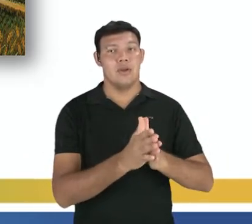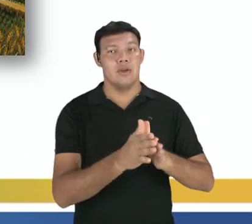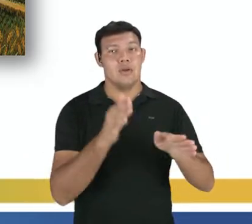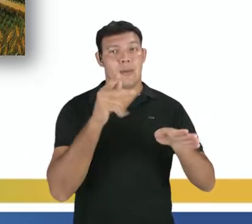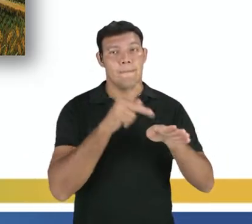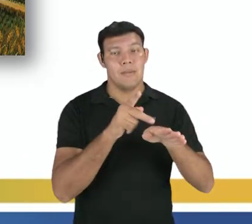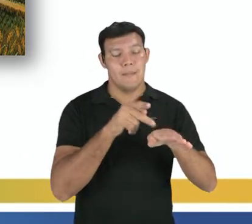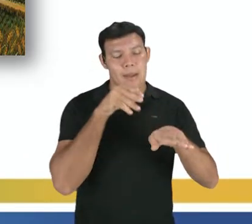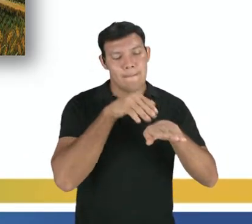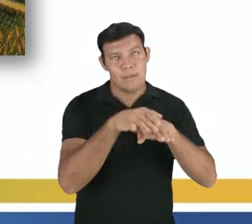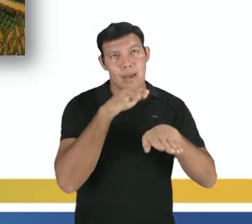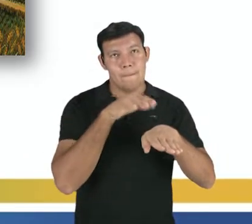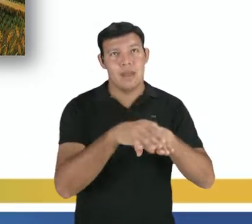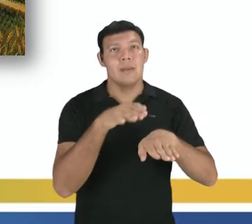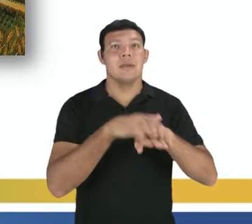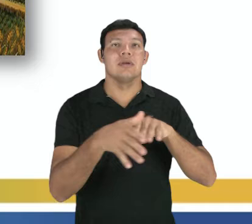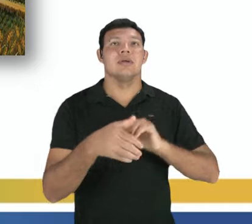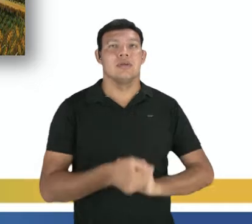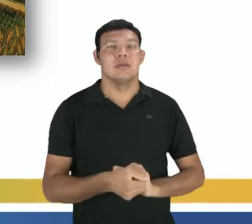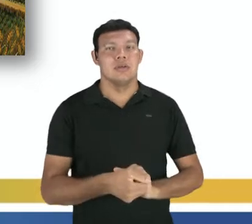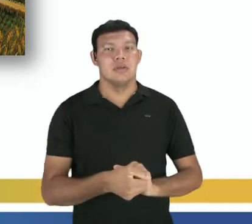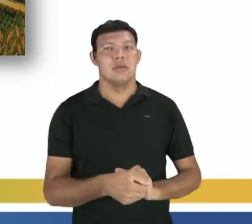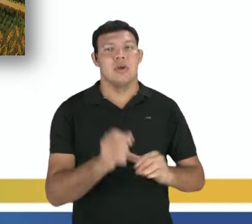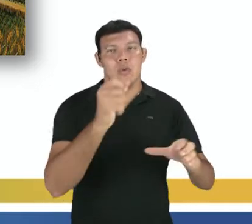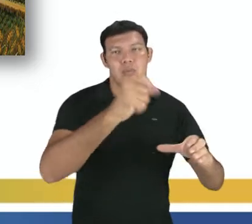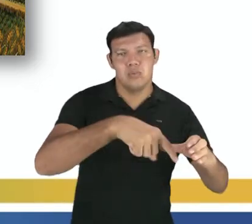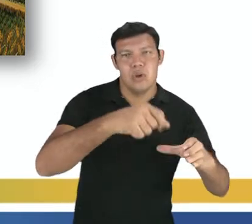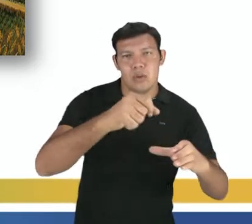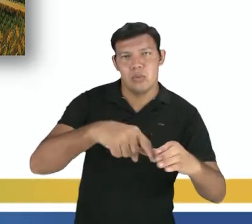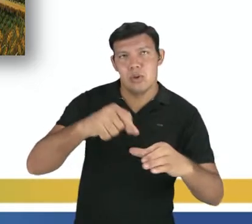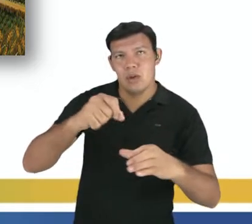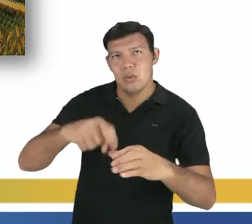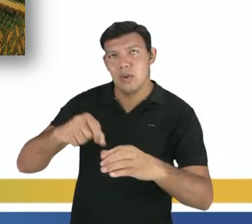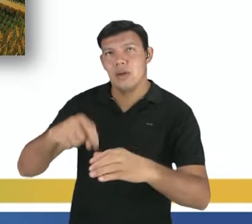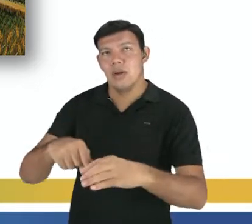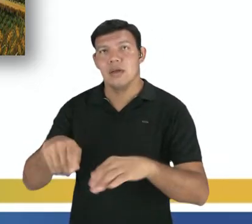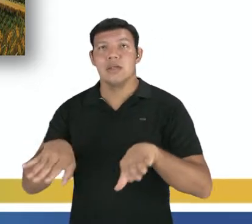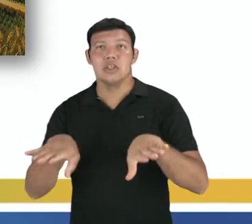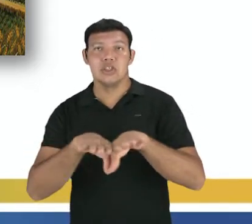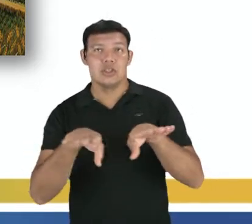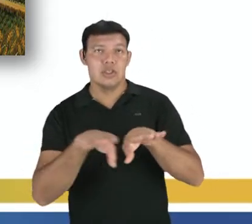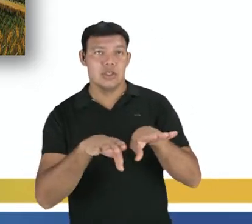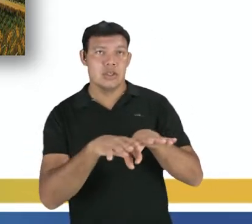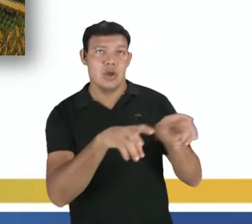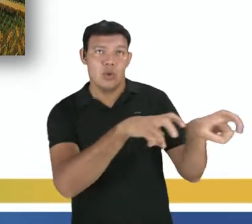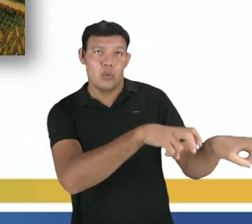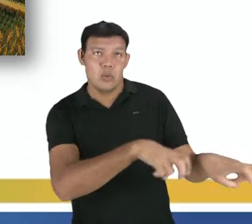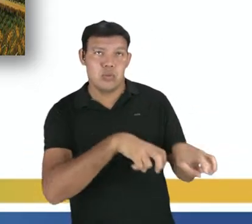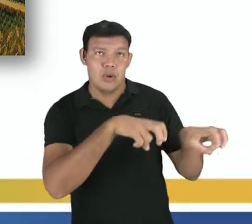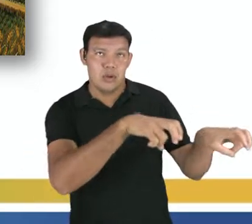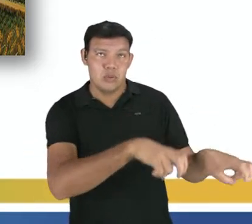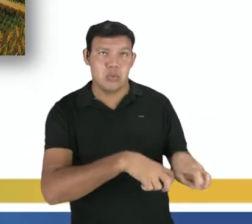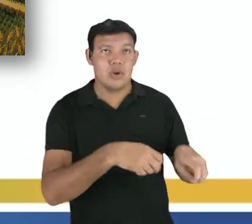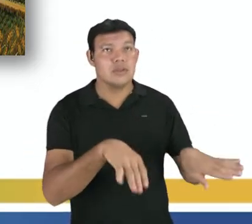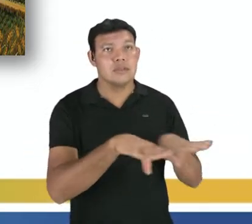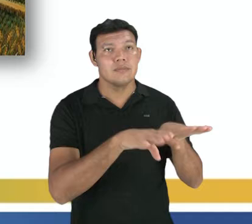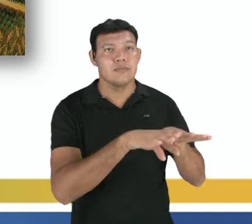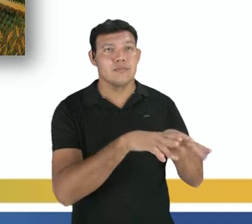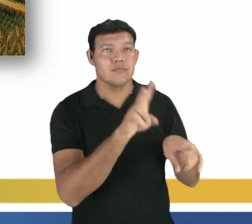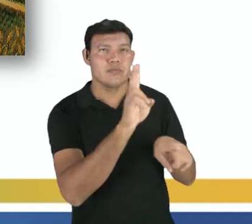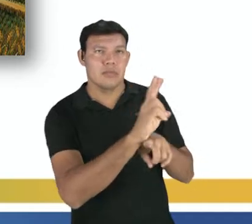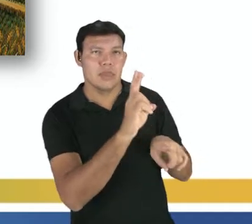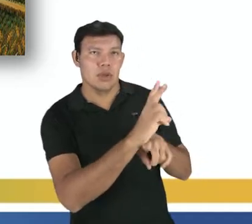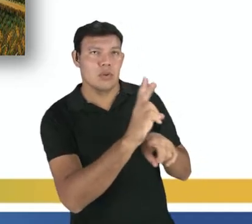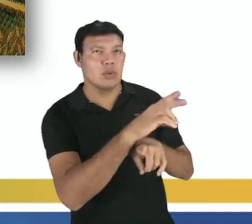da agricultura, tá? E a criar animais, o pastoreio. Começaram, assim, então, a produzir a própria